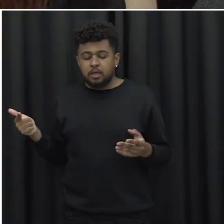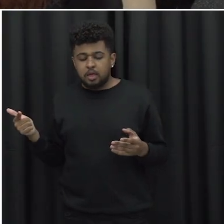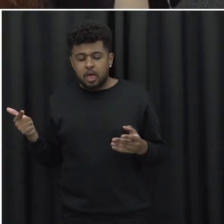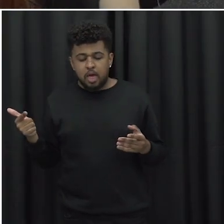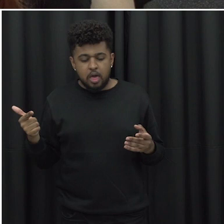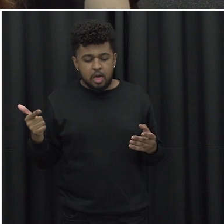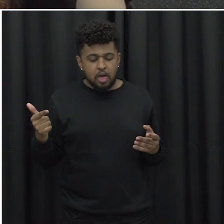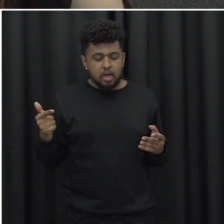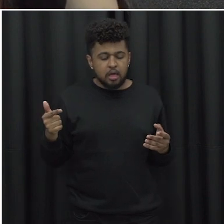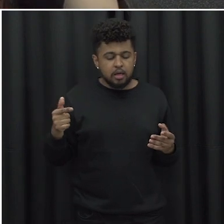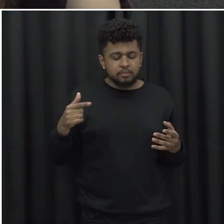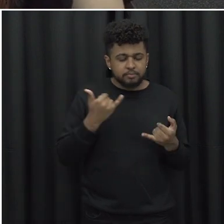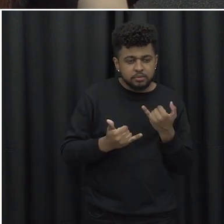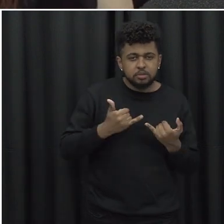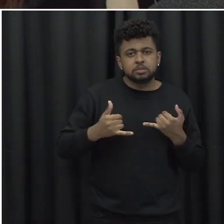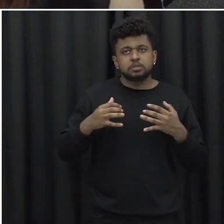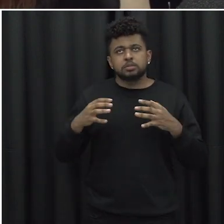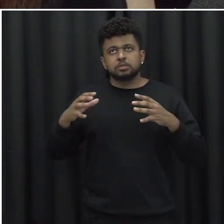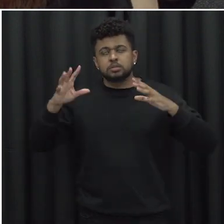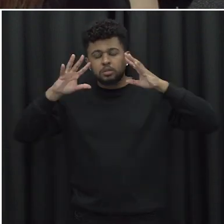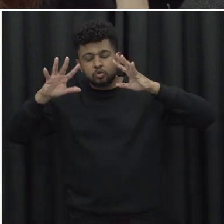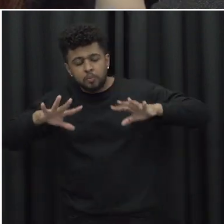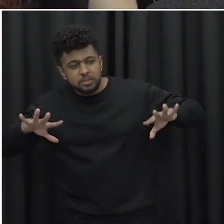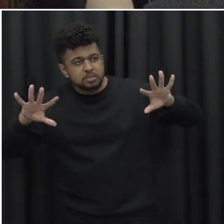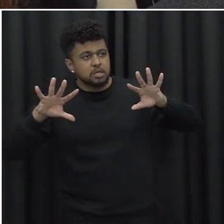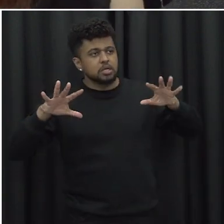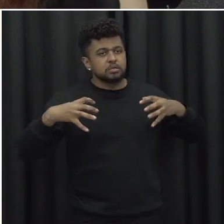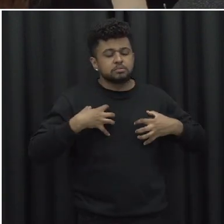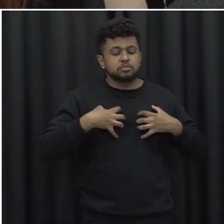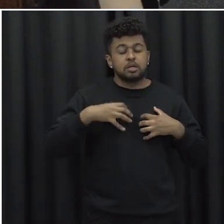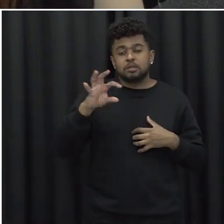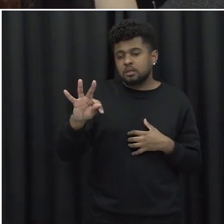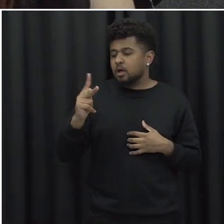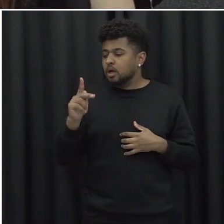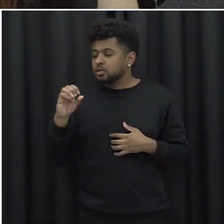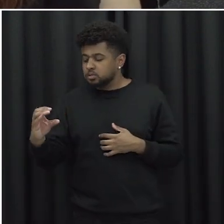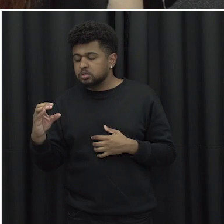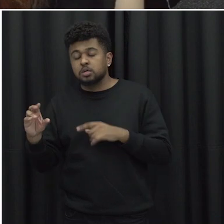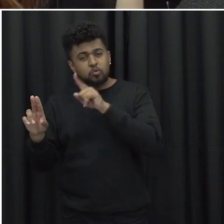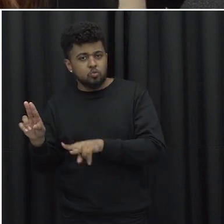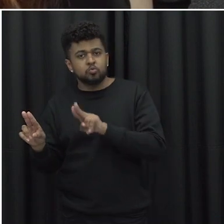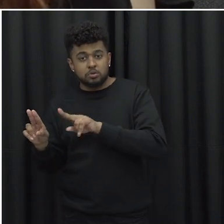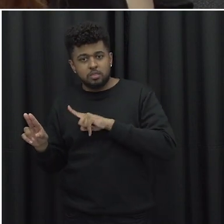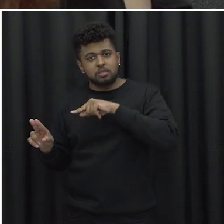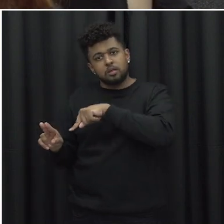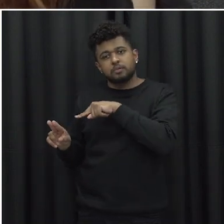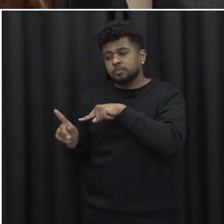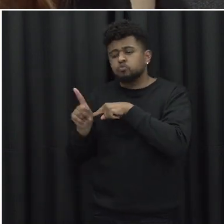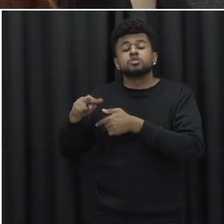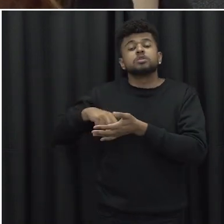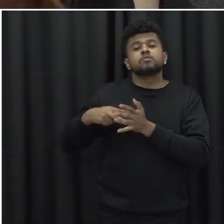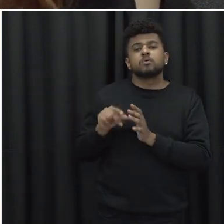ele não tem essa ação entorpecente, essa ação inebriante que o THC, que é a